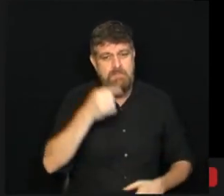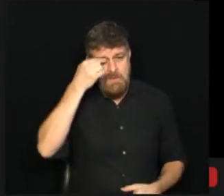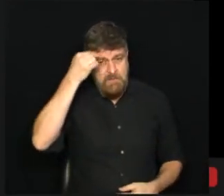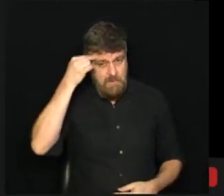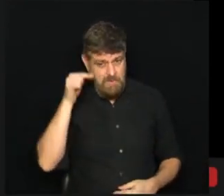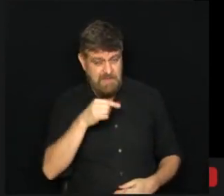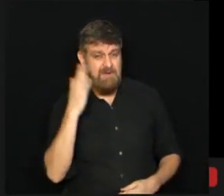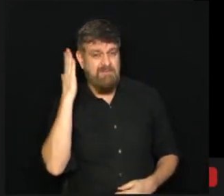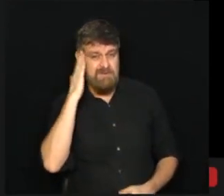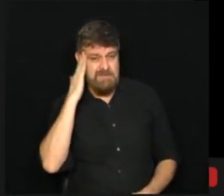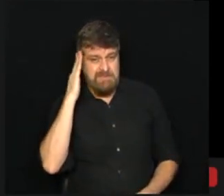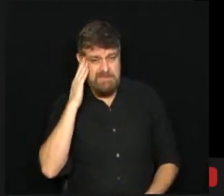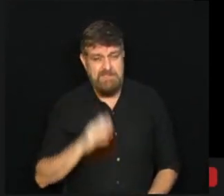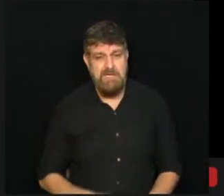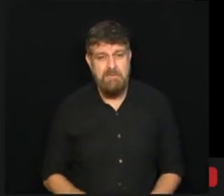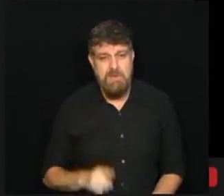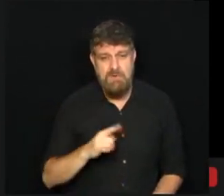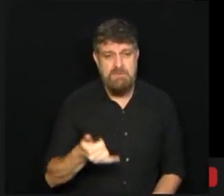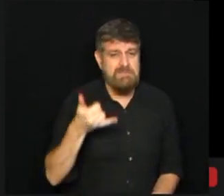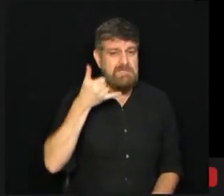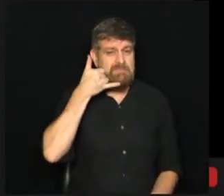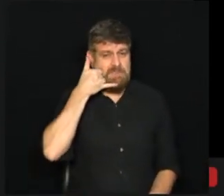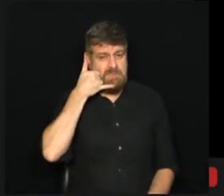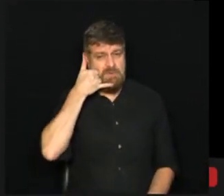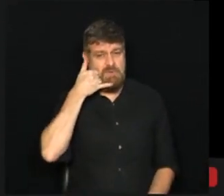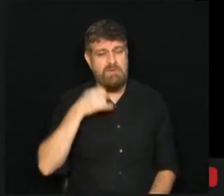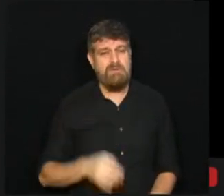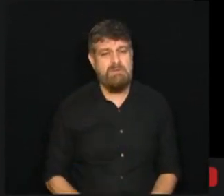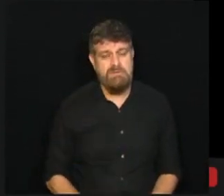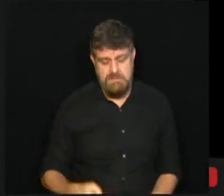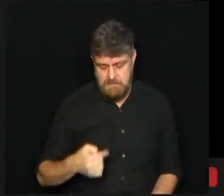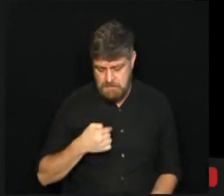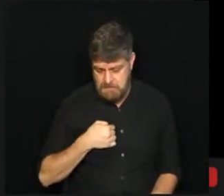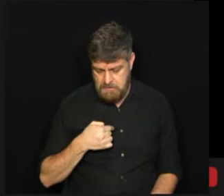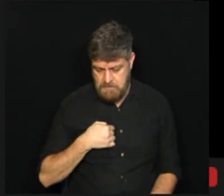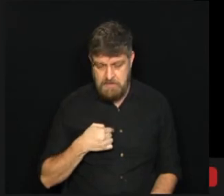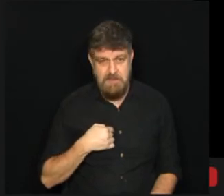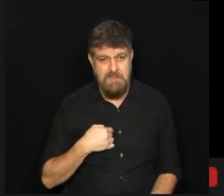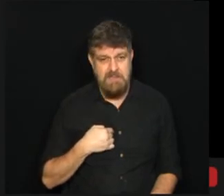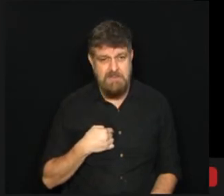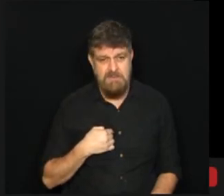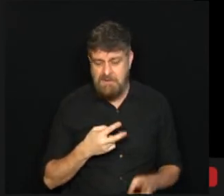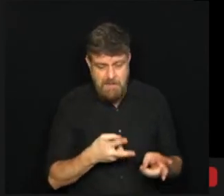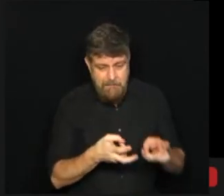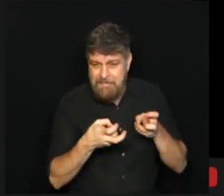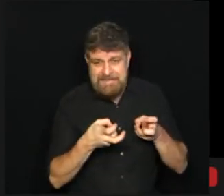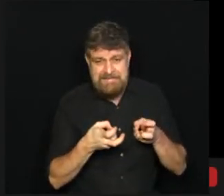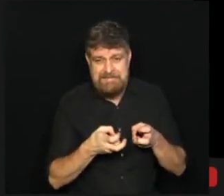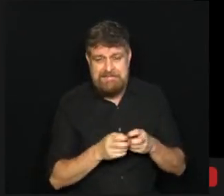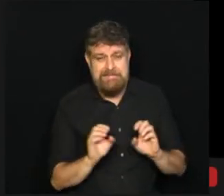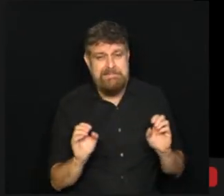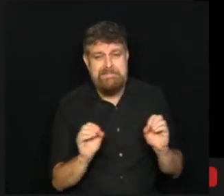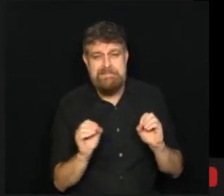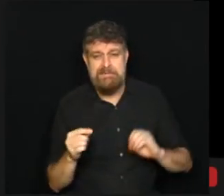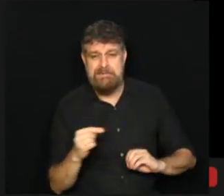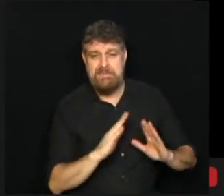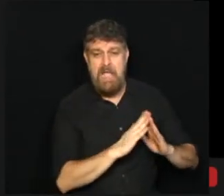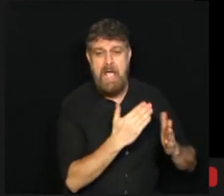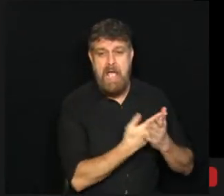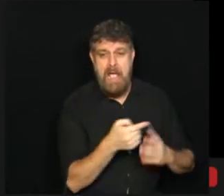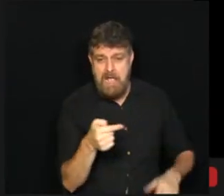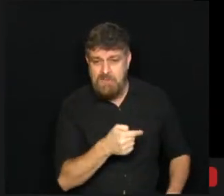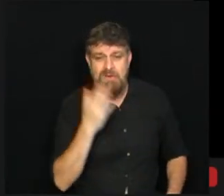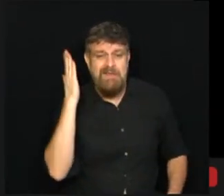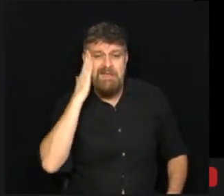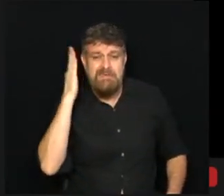quando você me ligou, eu não tinha notado, eu não tinha reparado que a escola, eu já sabia do fato, mas